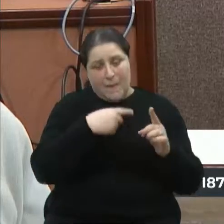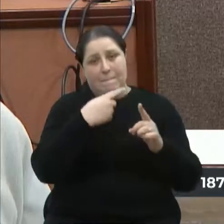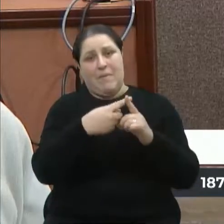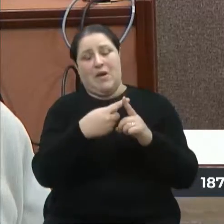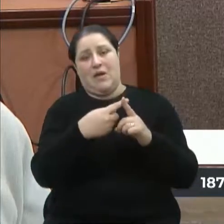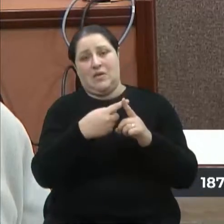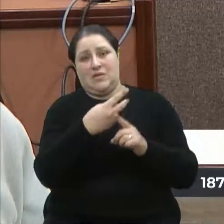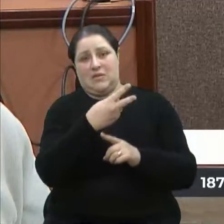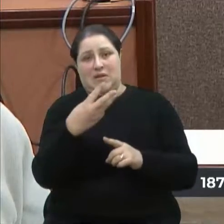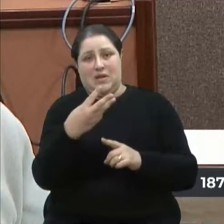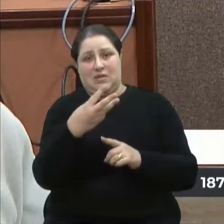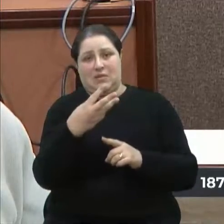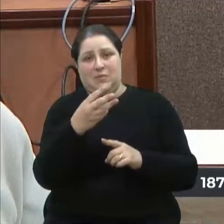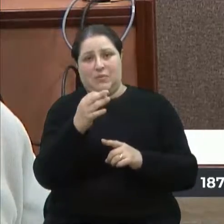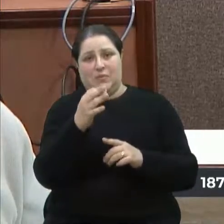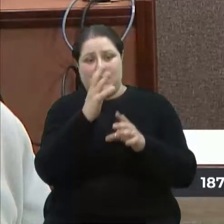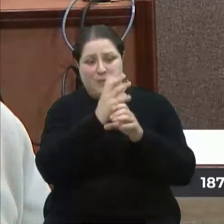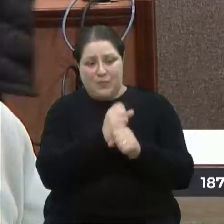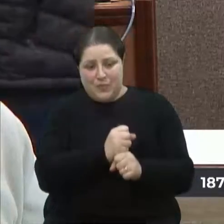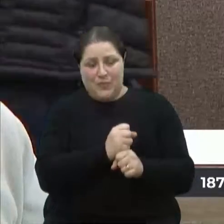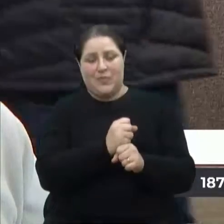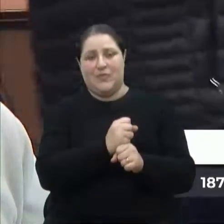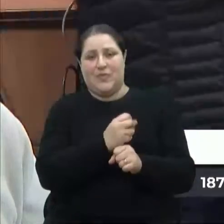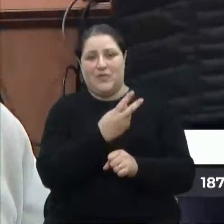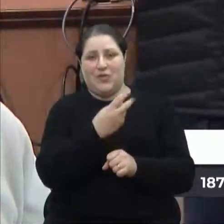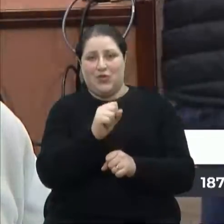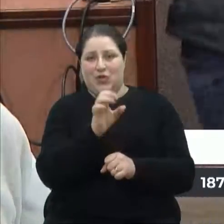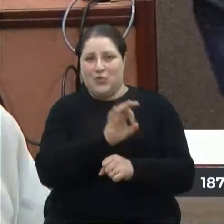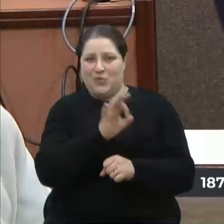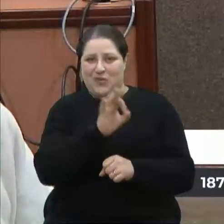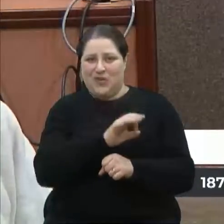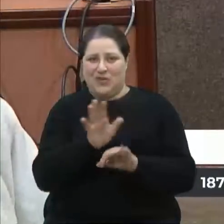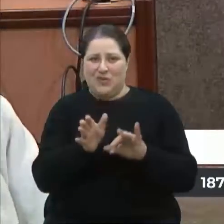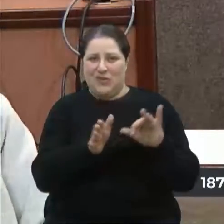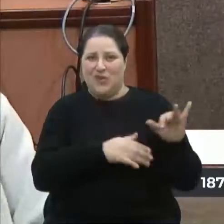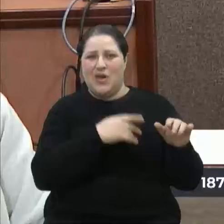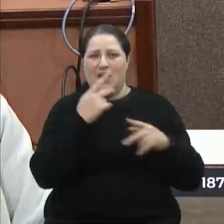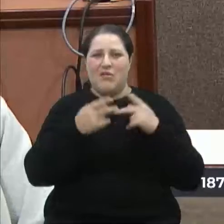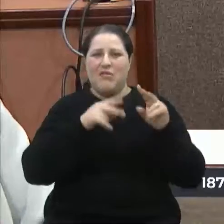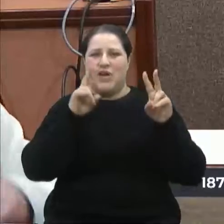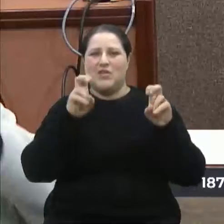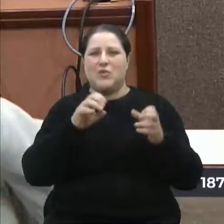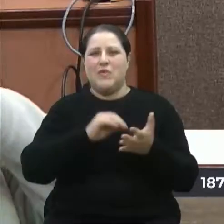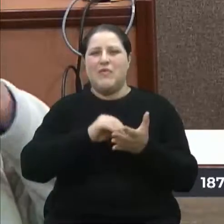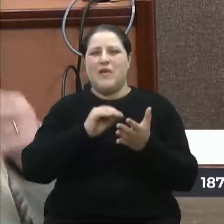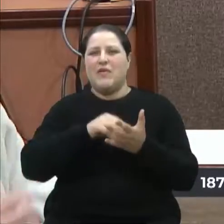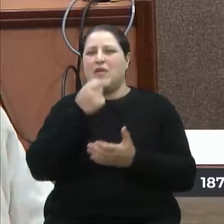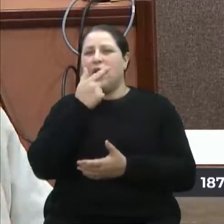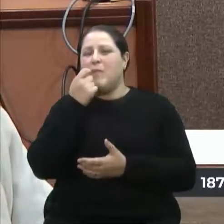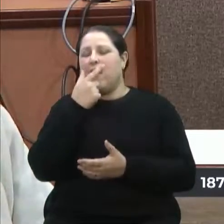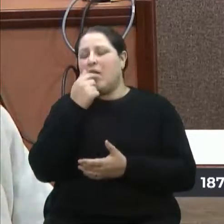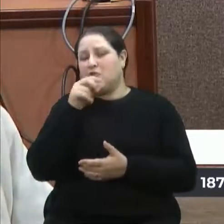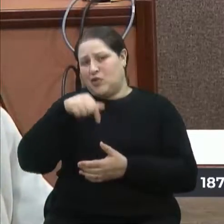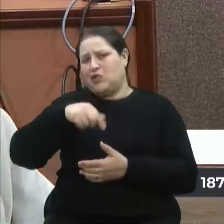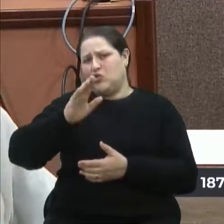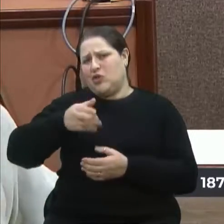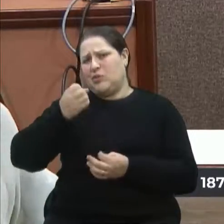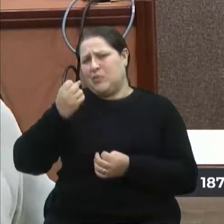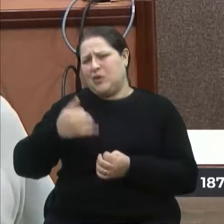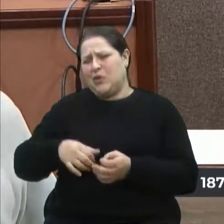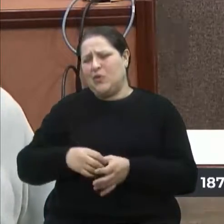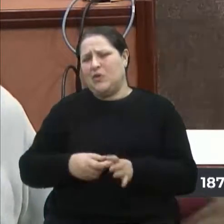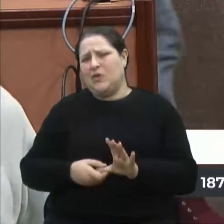Quando a gente está falando da falta de medicamentos, e a gente já trouxe isso muitas vezes aqui, ninguém nunca quis esconder isso, porque acontece, a gente sabe